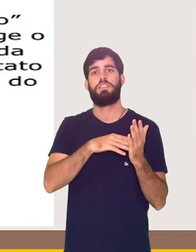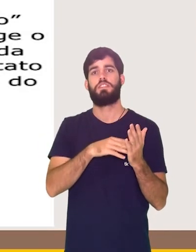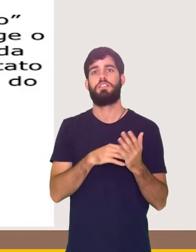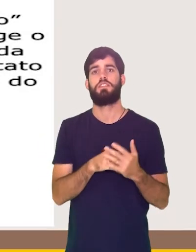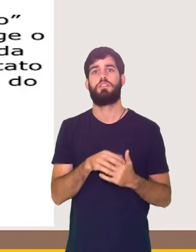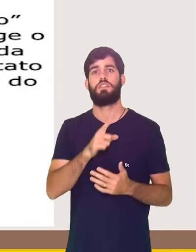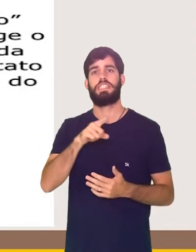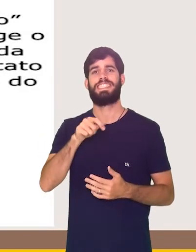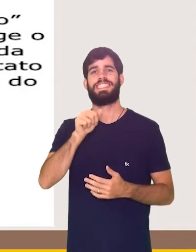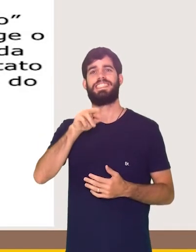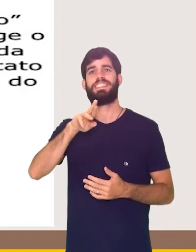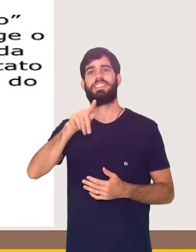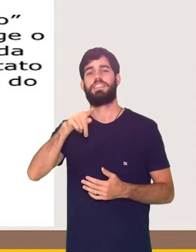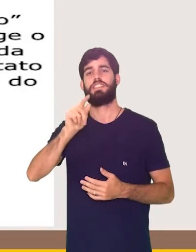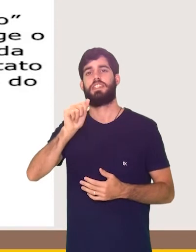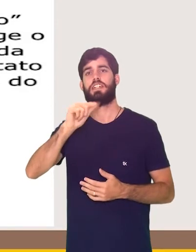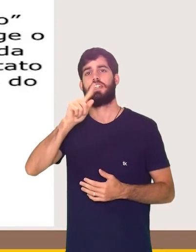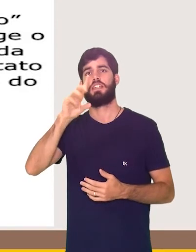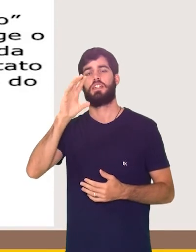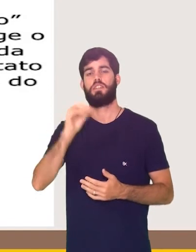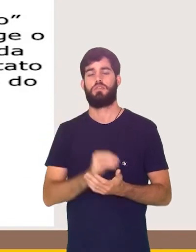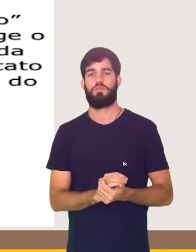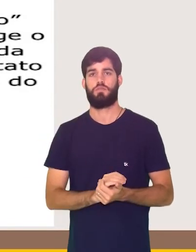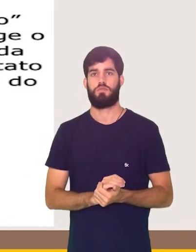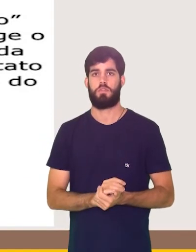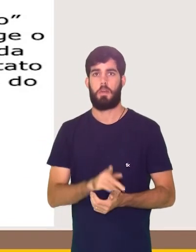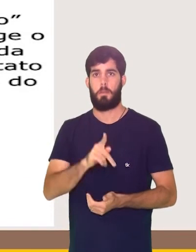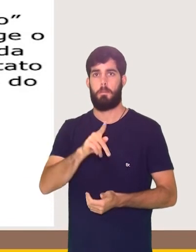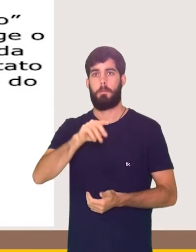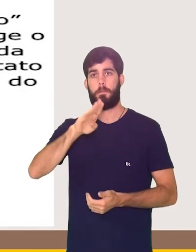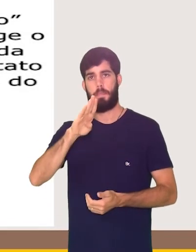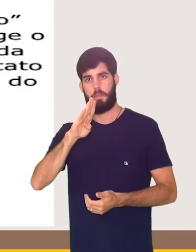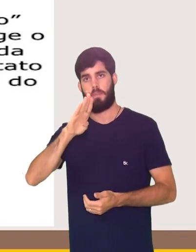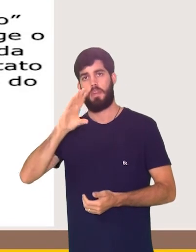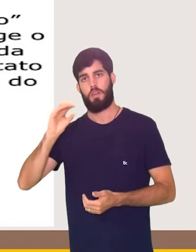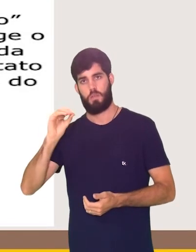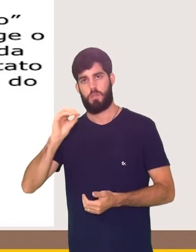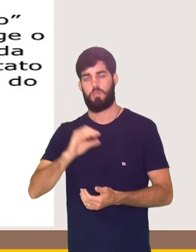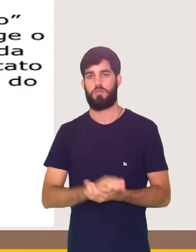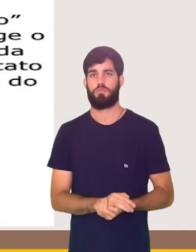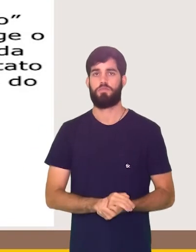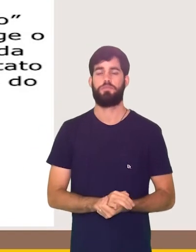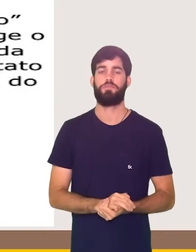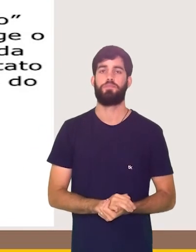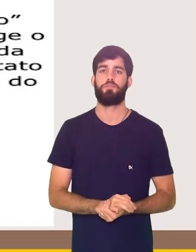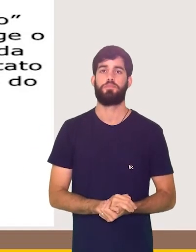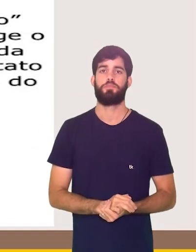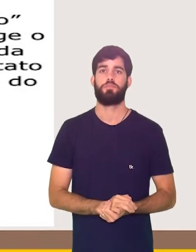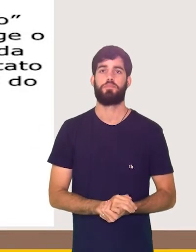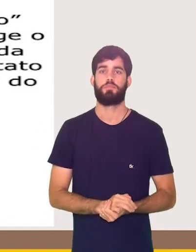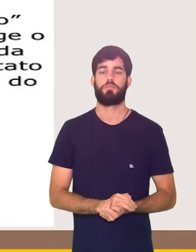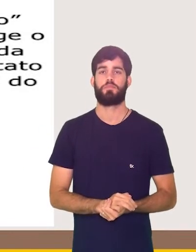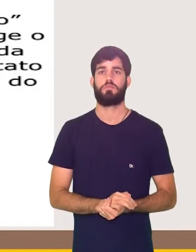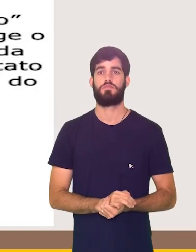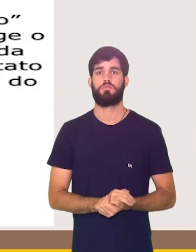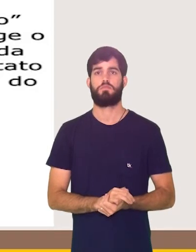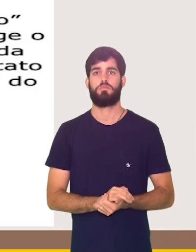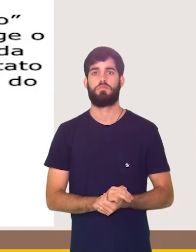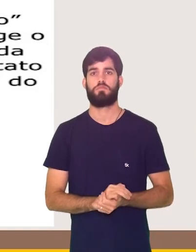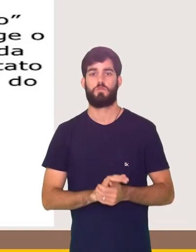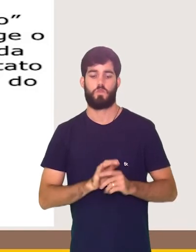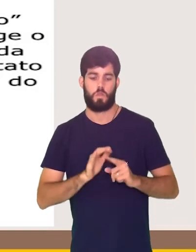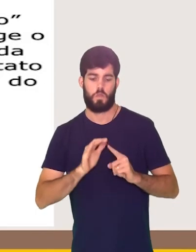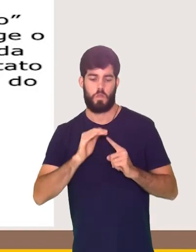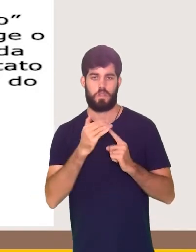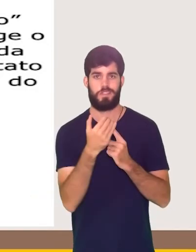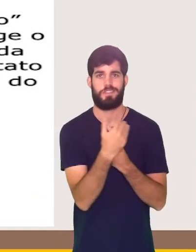é o zarcão? É o óxido de chumbo, PbO, óxido de chumbo. Protege o ferro da corrosão,